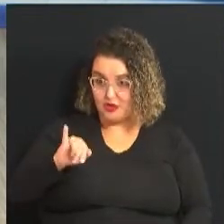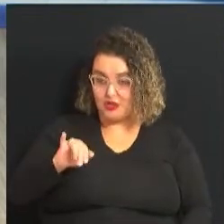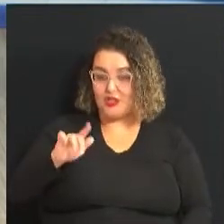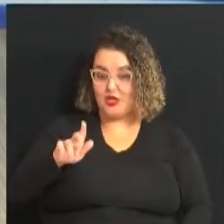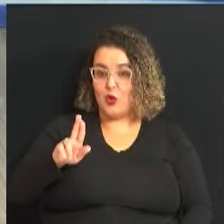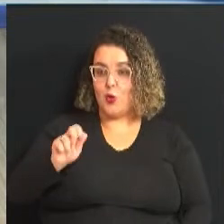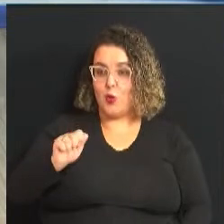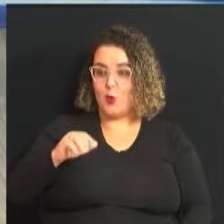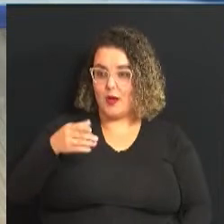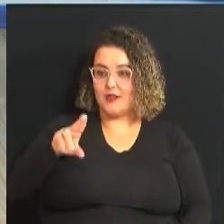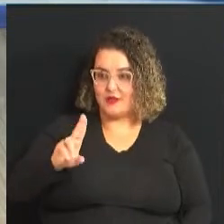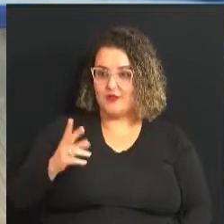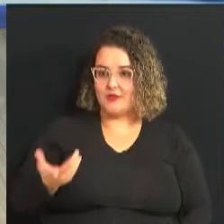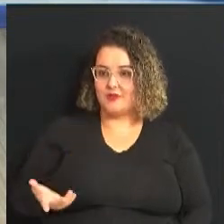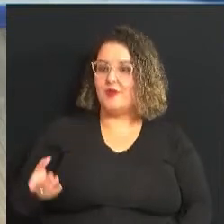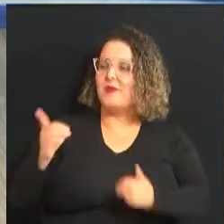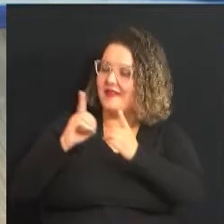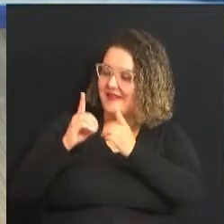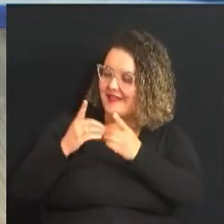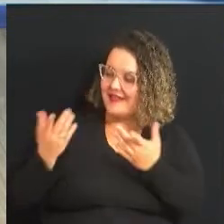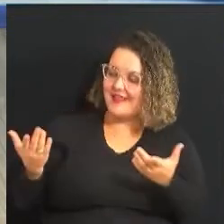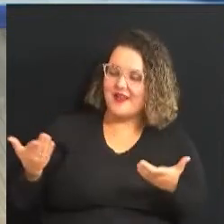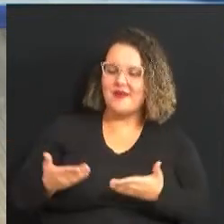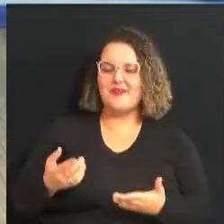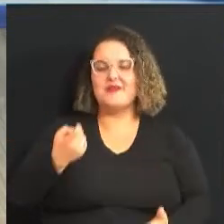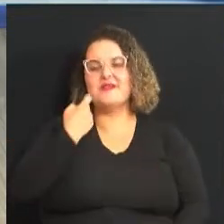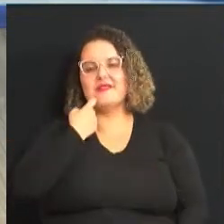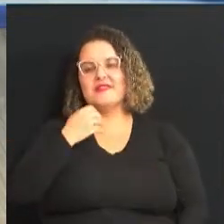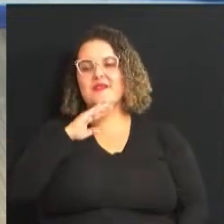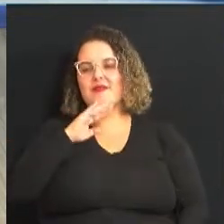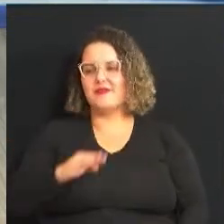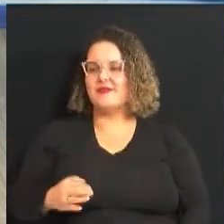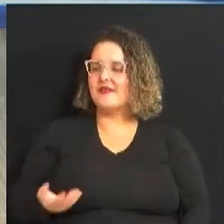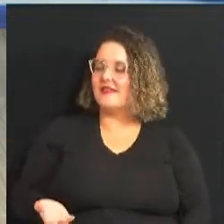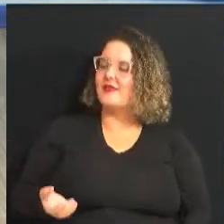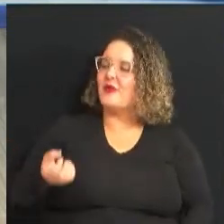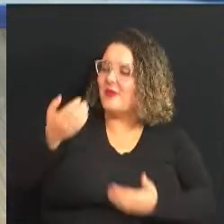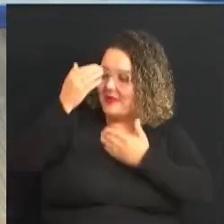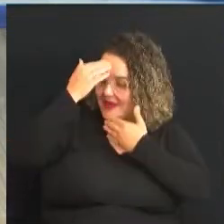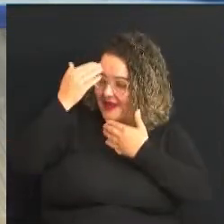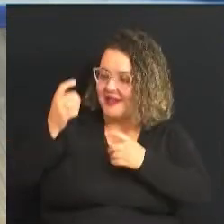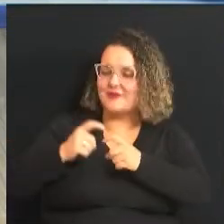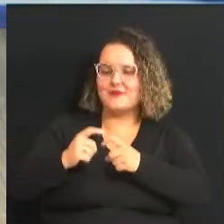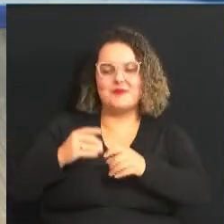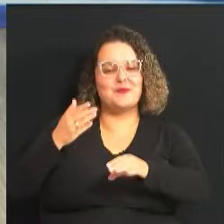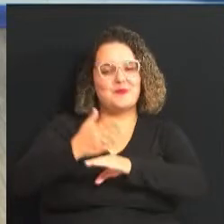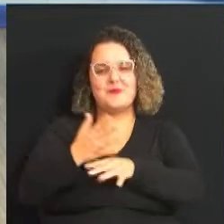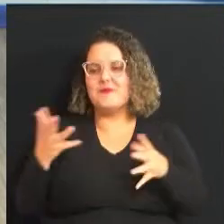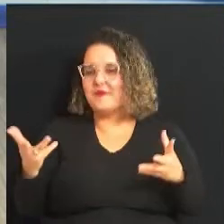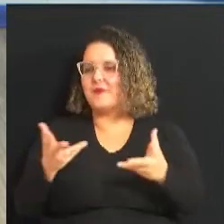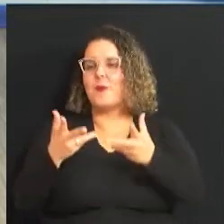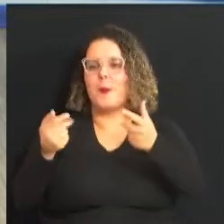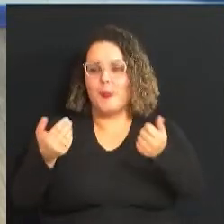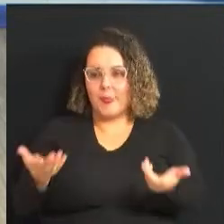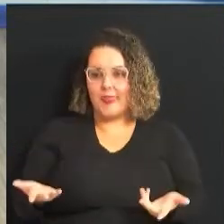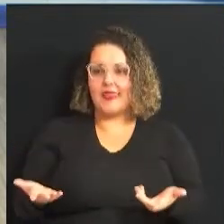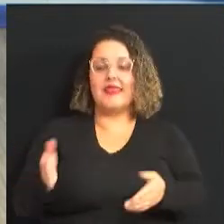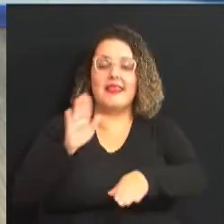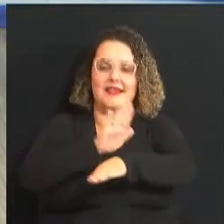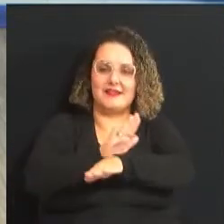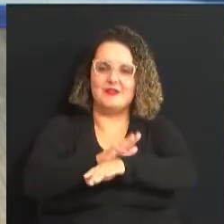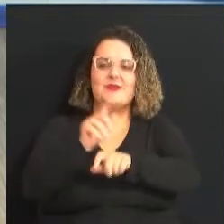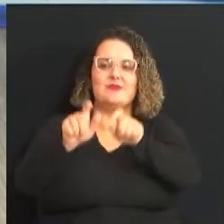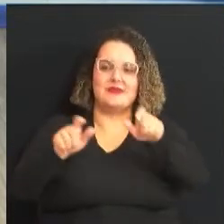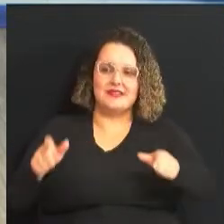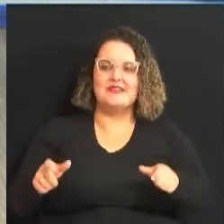para atender a gente nessa tarde de sexta-feira. Doutor, muito obrigada, viu? Tenho certeza que foi uma participação muito rica, ajudou muita gente que está